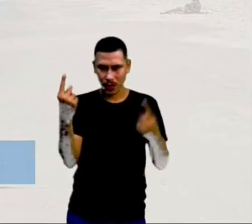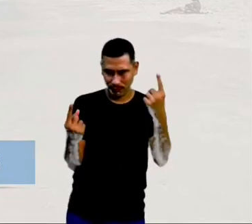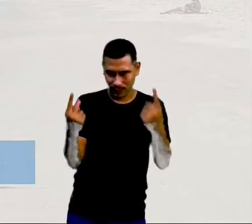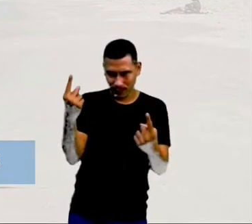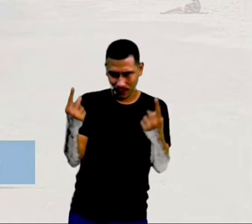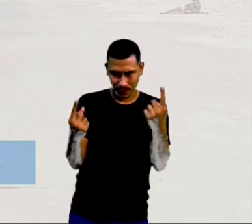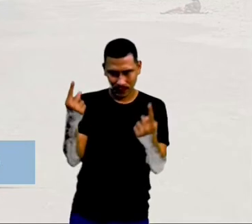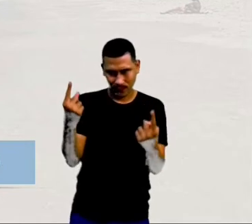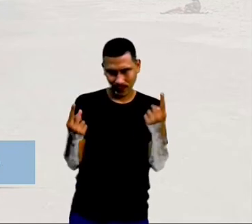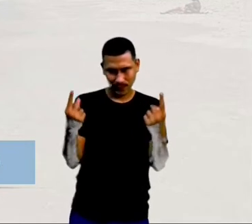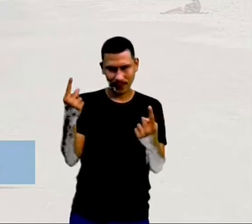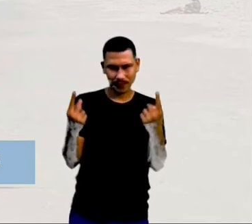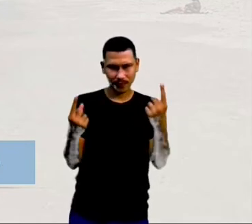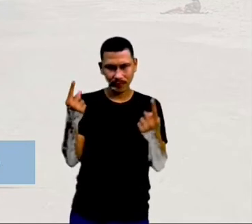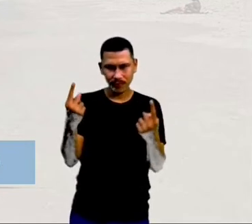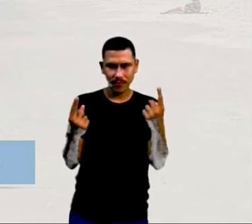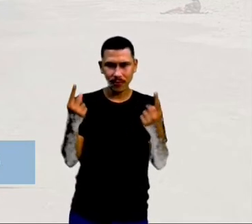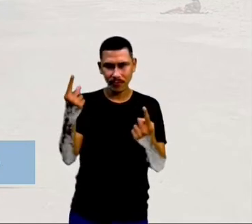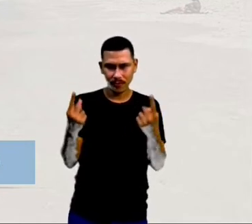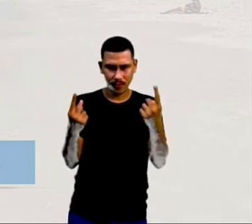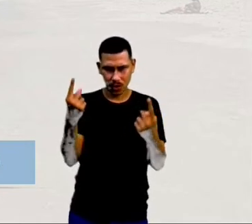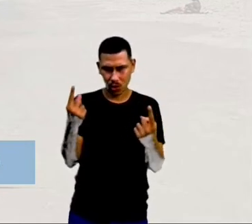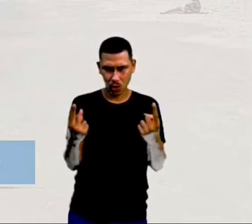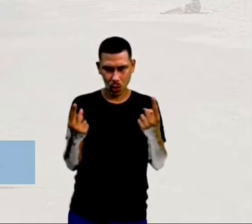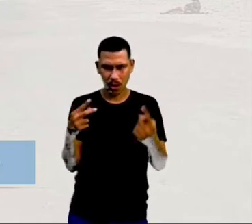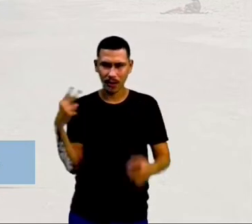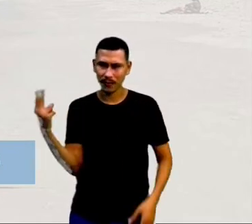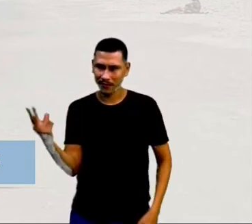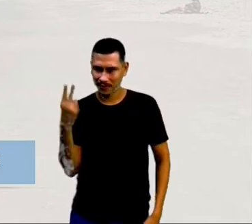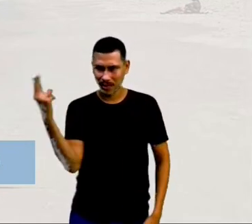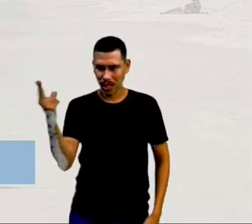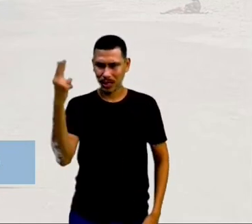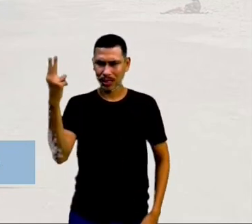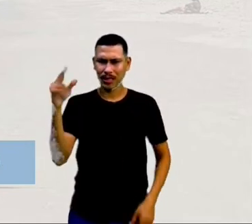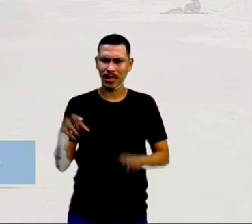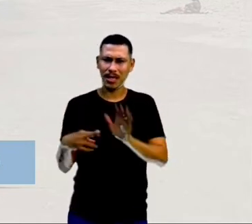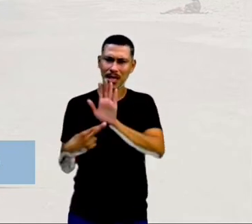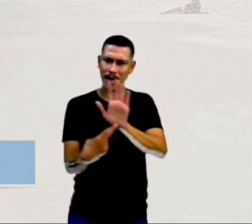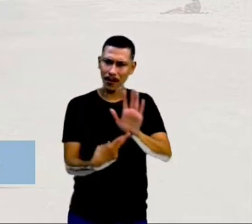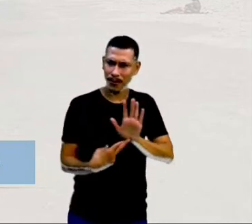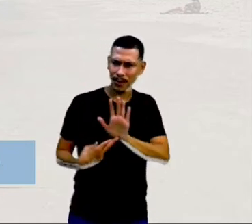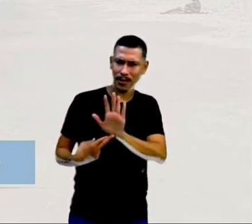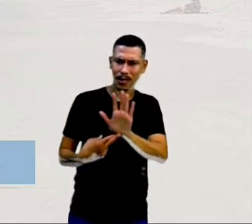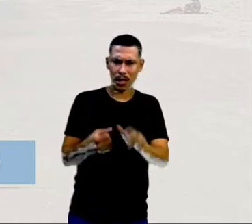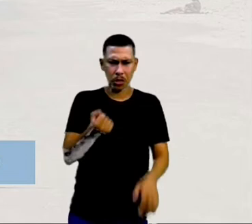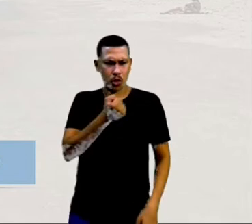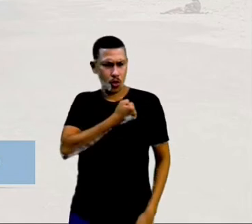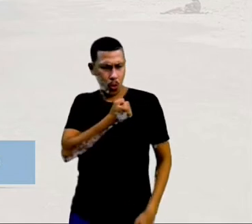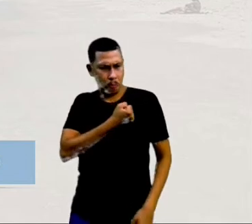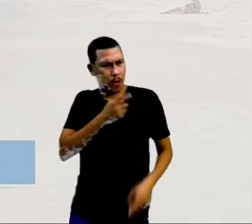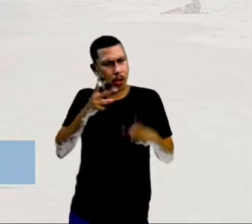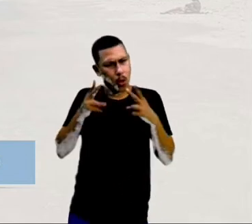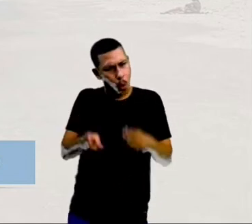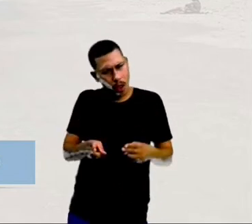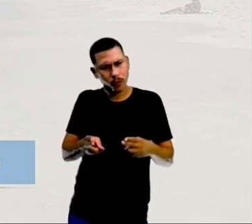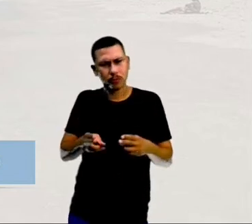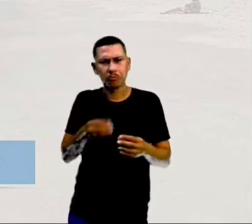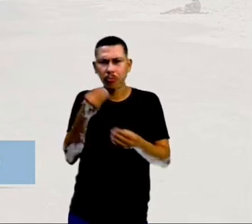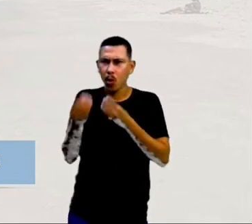certo? Elas equivalem, elas representam o mesmo valor. Como assim,